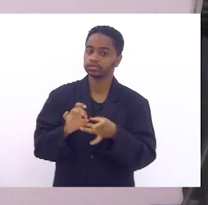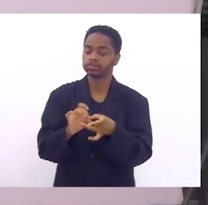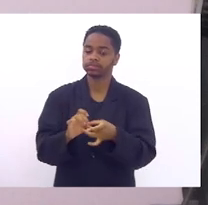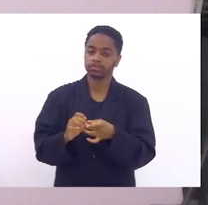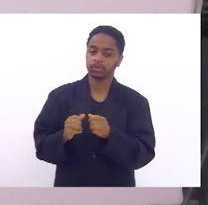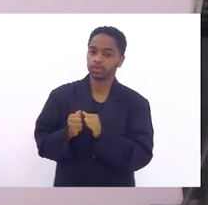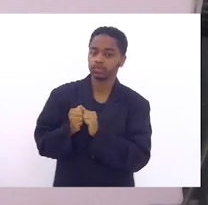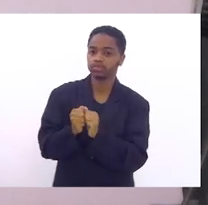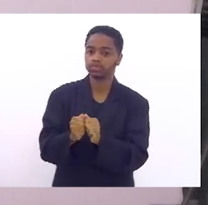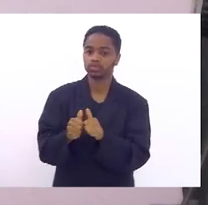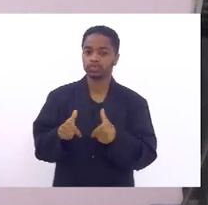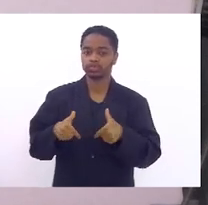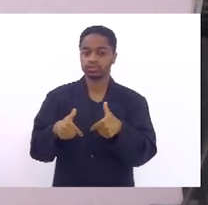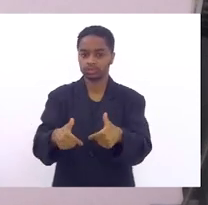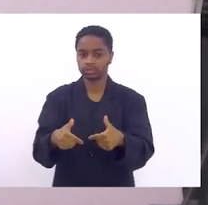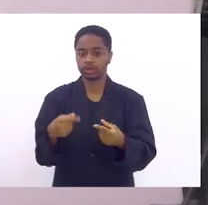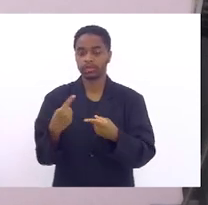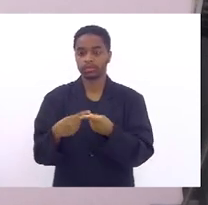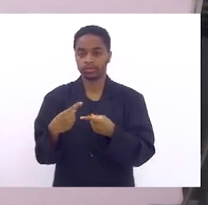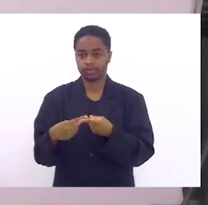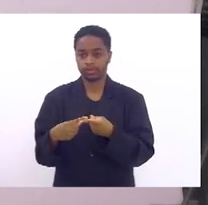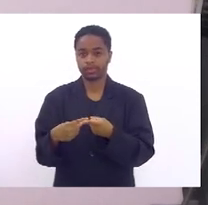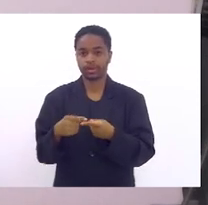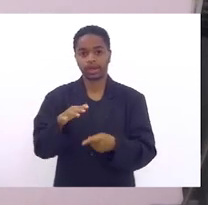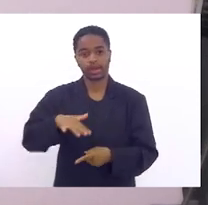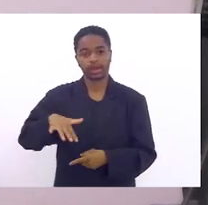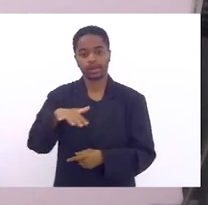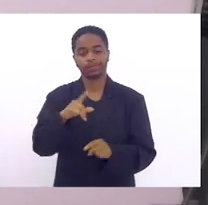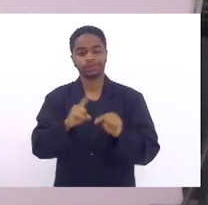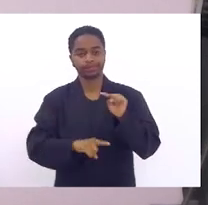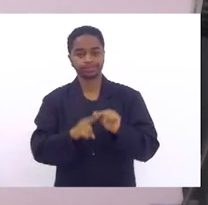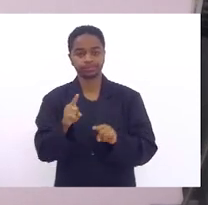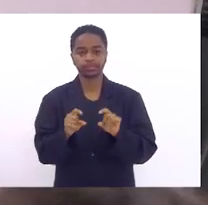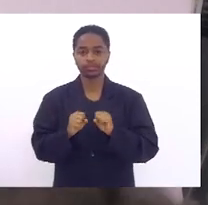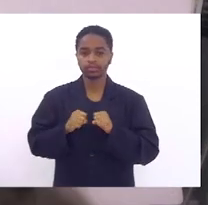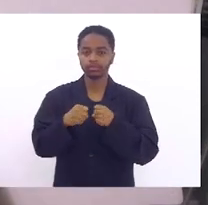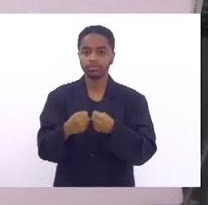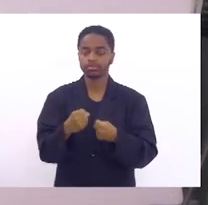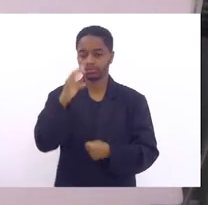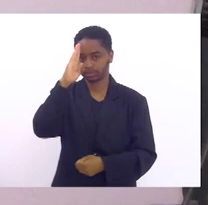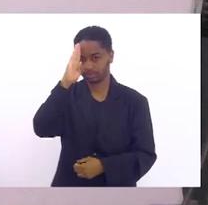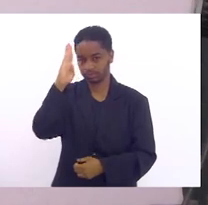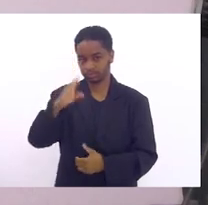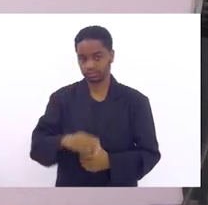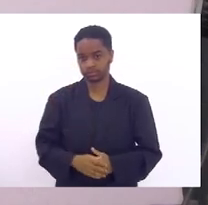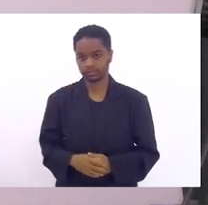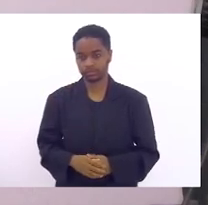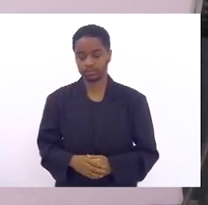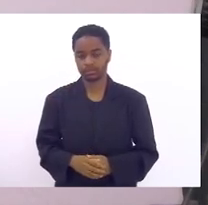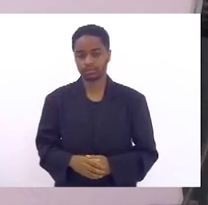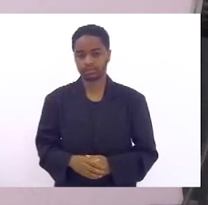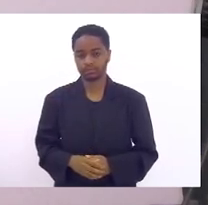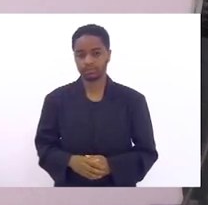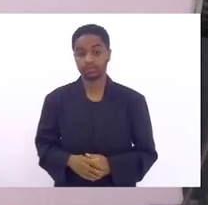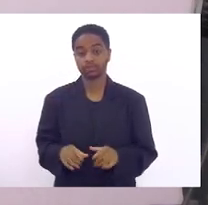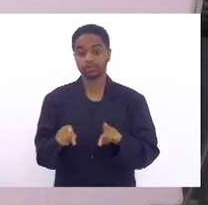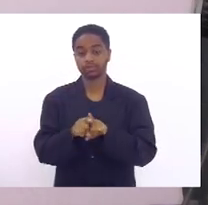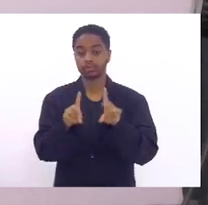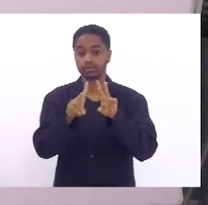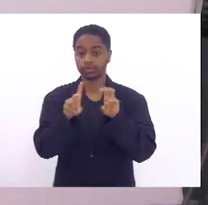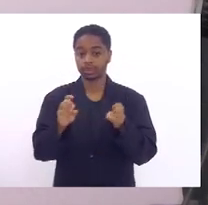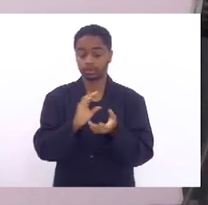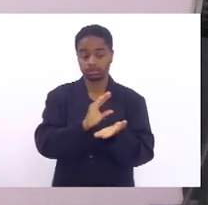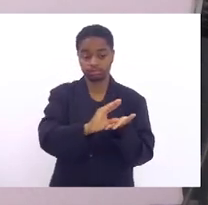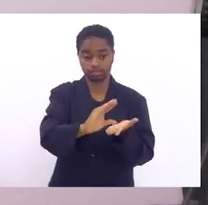dadas eh a rede os equipamentos o fortalecimento é fundamental e a questão das verbas